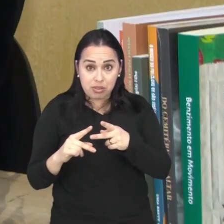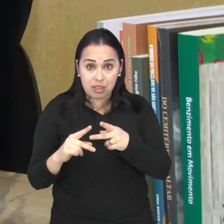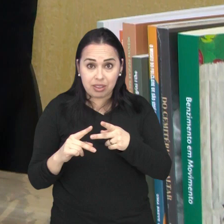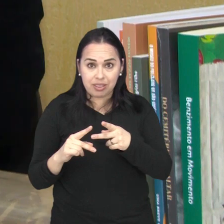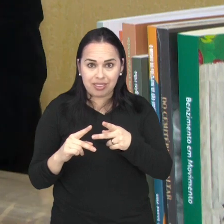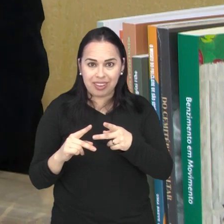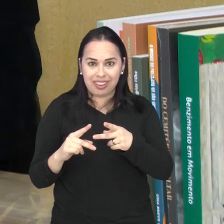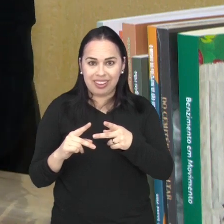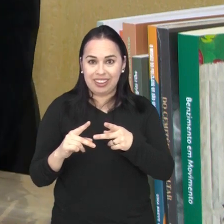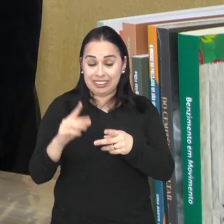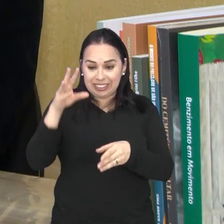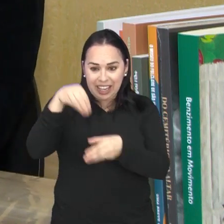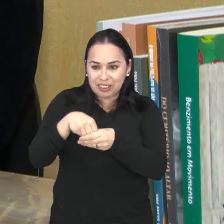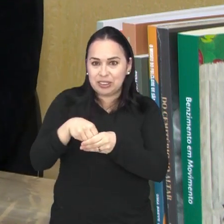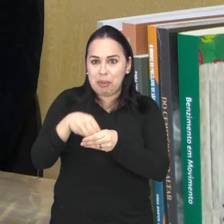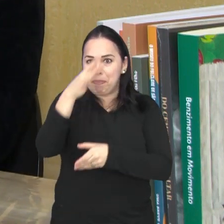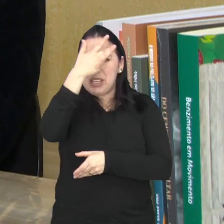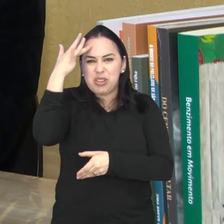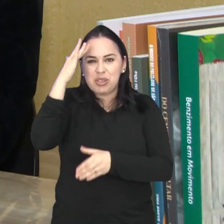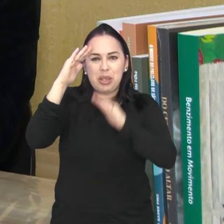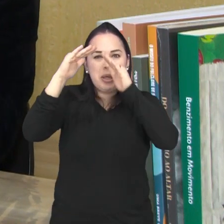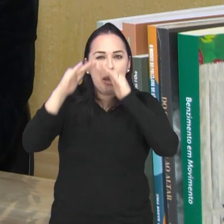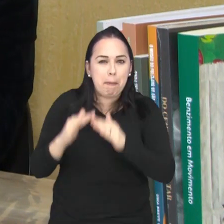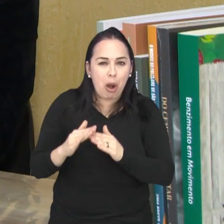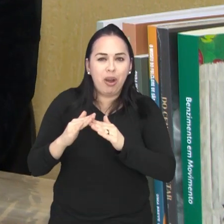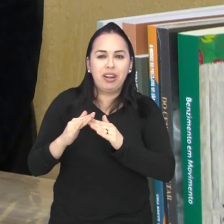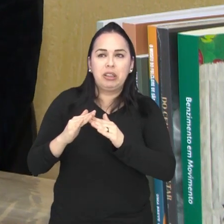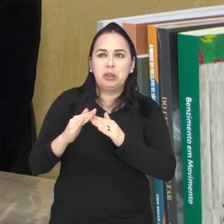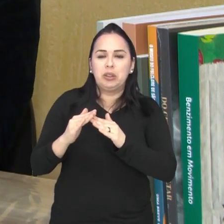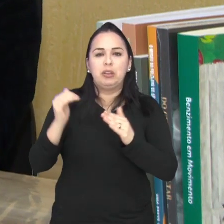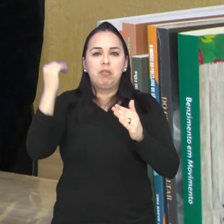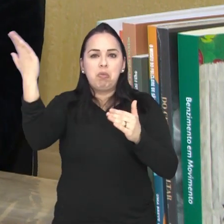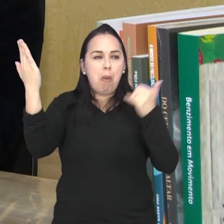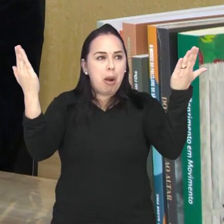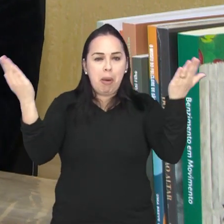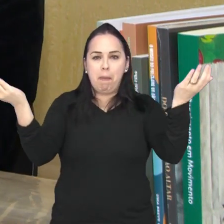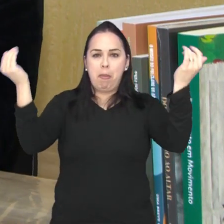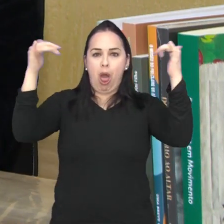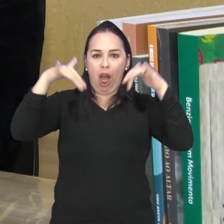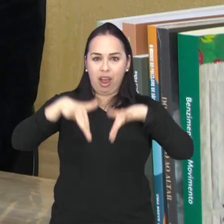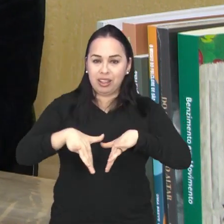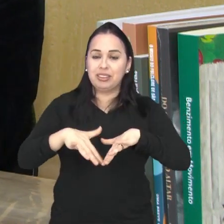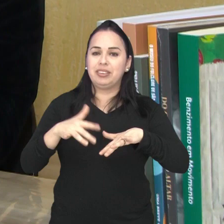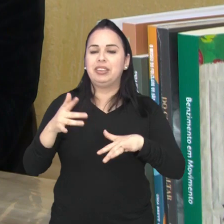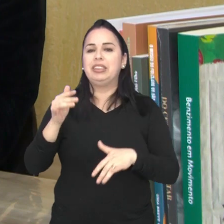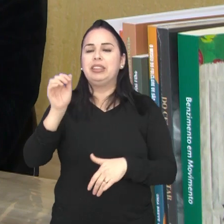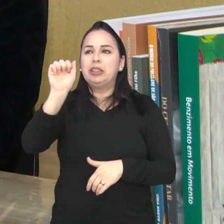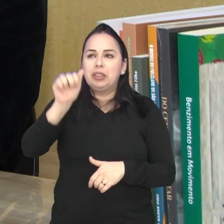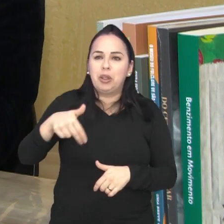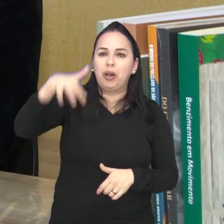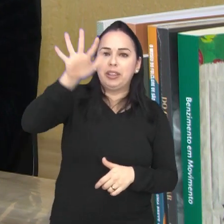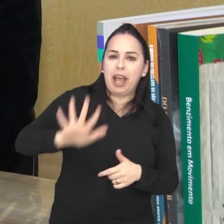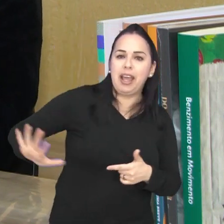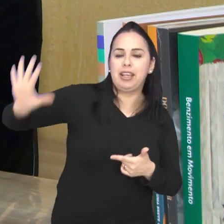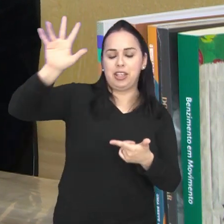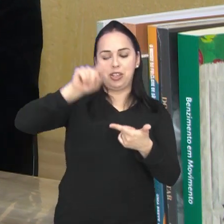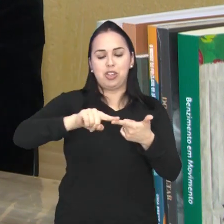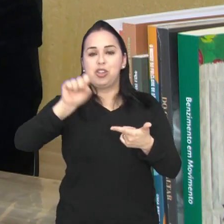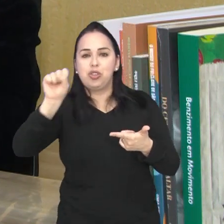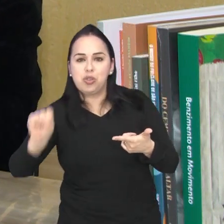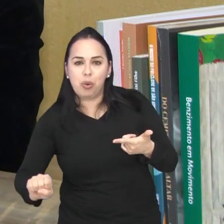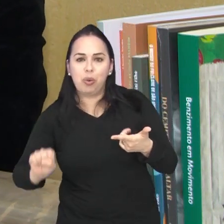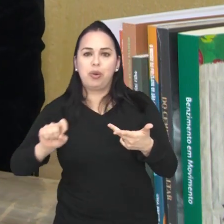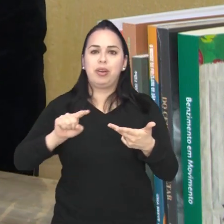ela tem quase que o Brasil inteiro dentro dela, né? Você encontra Minas, São Paulo, os estados do